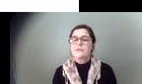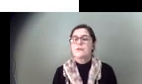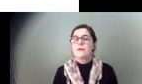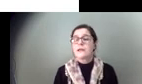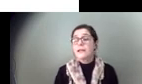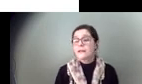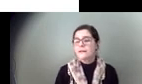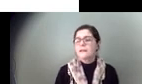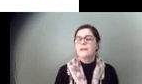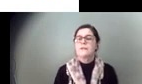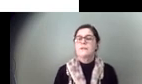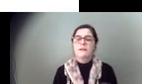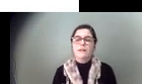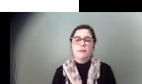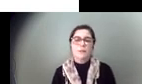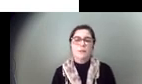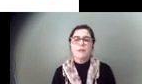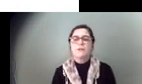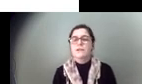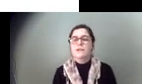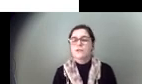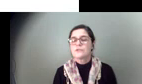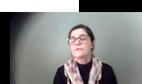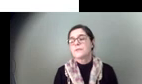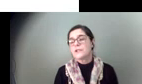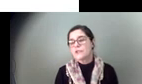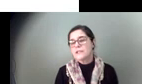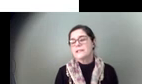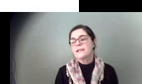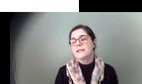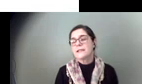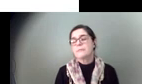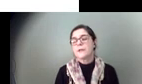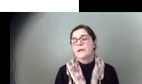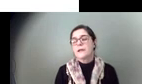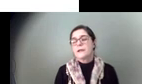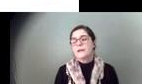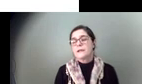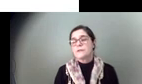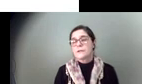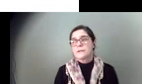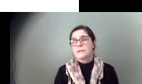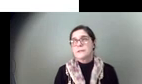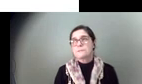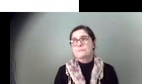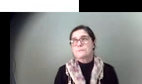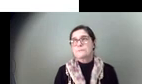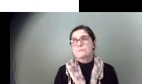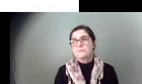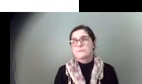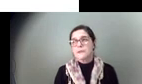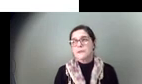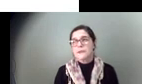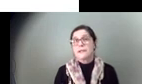olha, pessoal, aquele caderninho, né? Aquele momento em que a gente registra ali as nossas